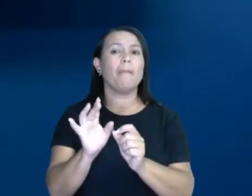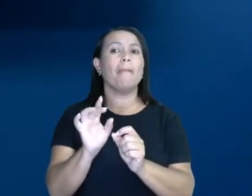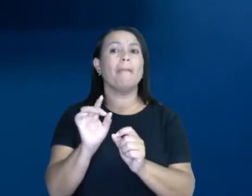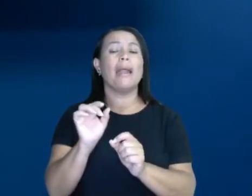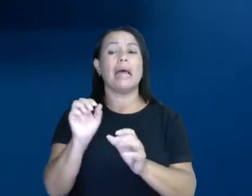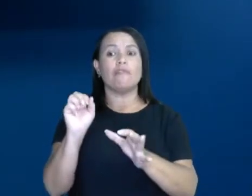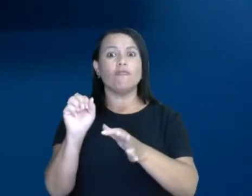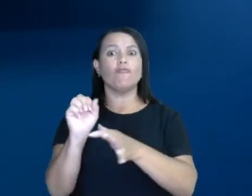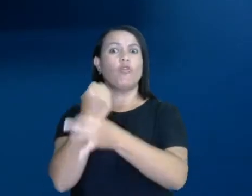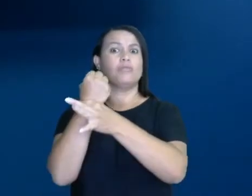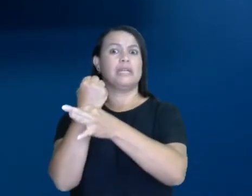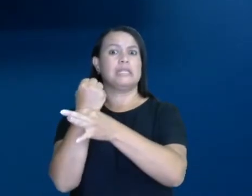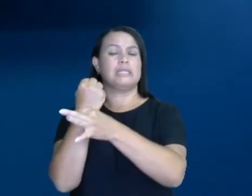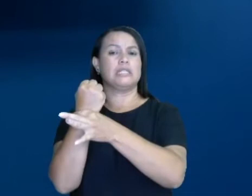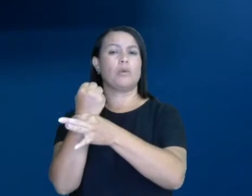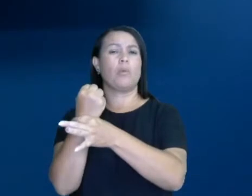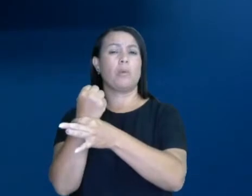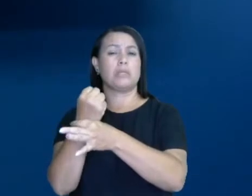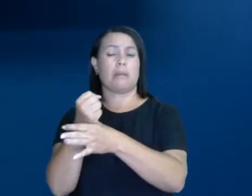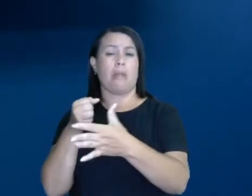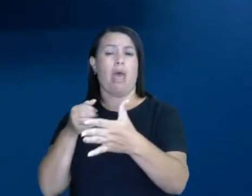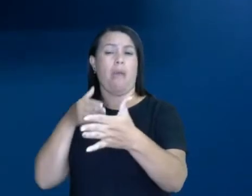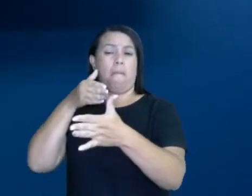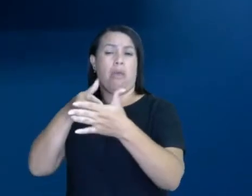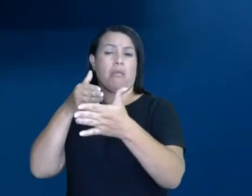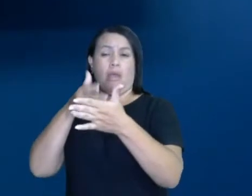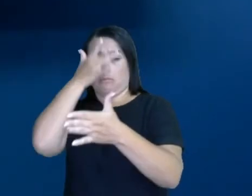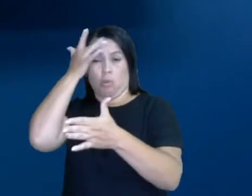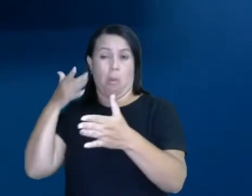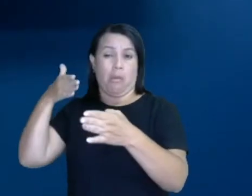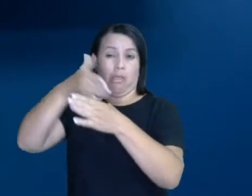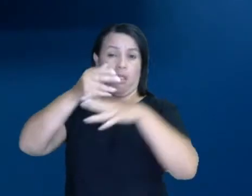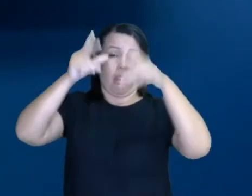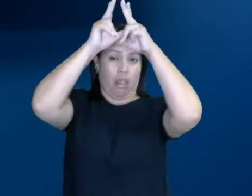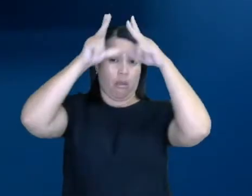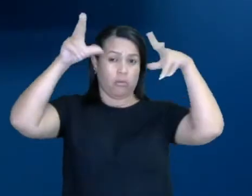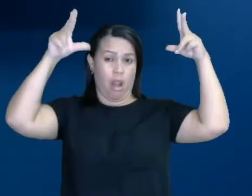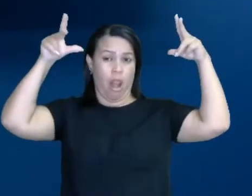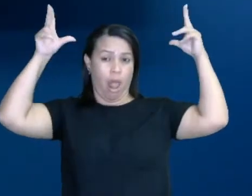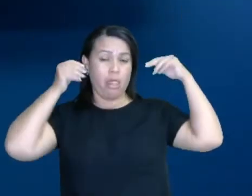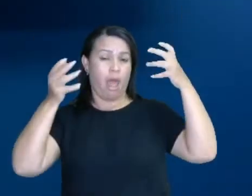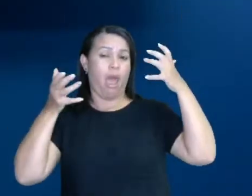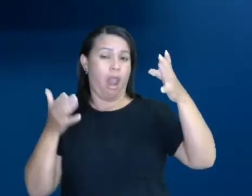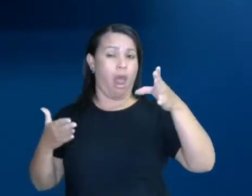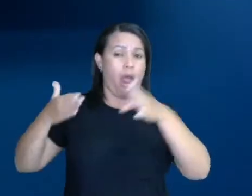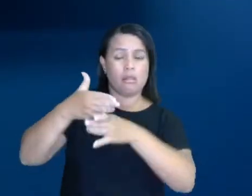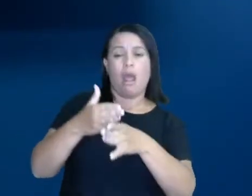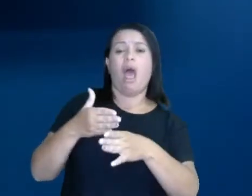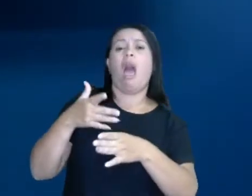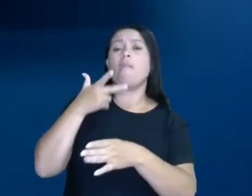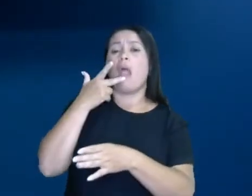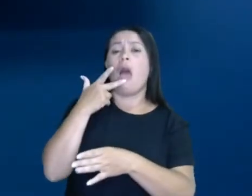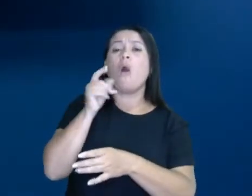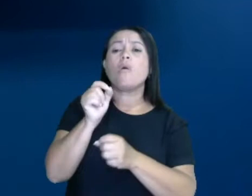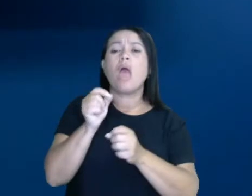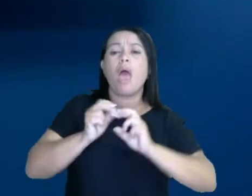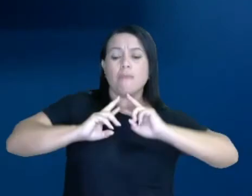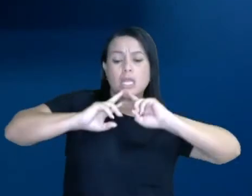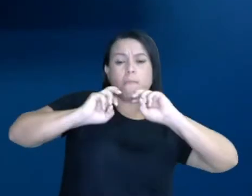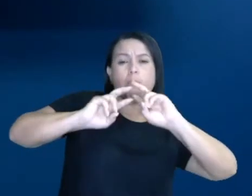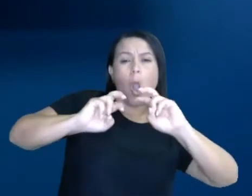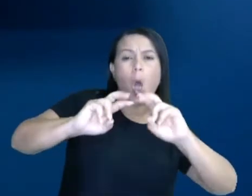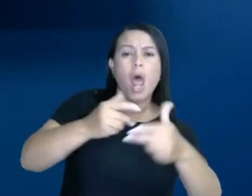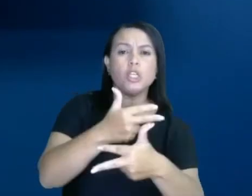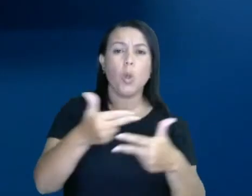ali a segurança, impedir a invasão dos holandeses e tudo mais, os portugueses querendo garantir que só eles iam explorar os recursos